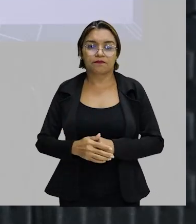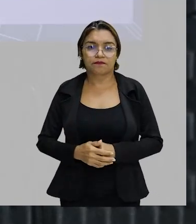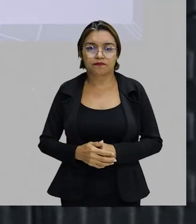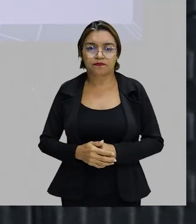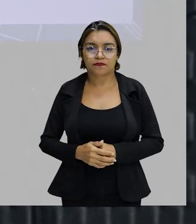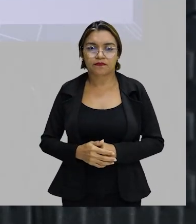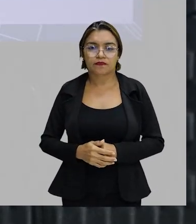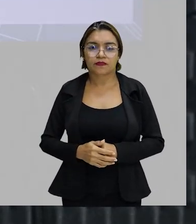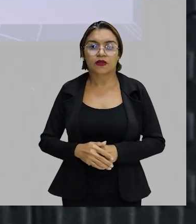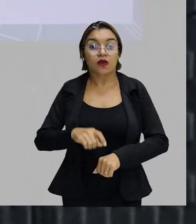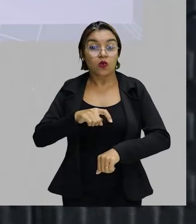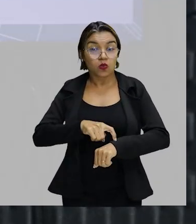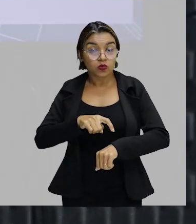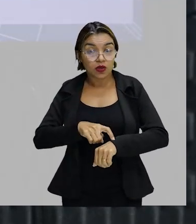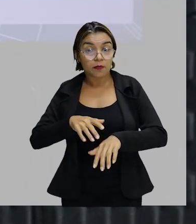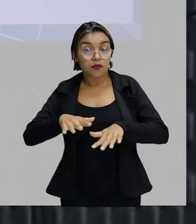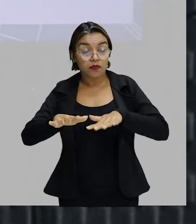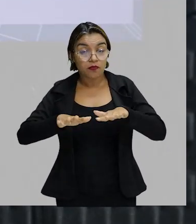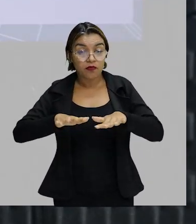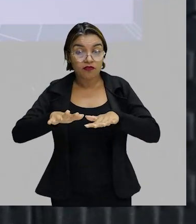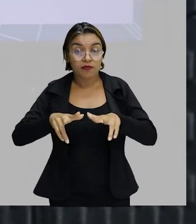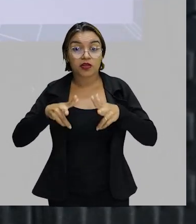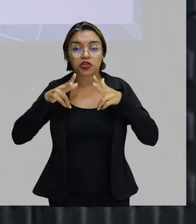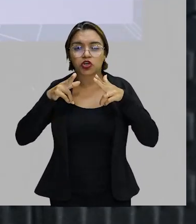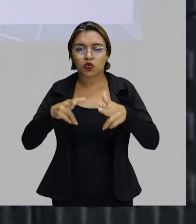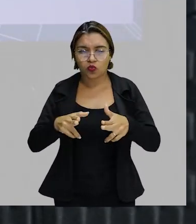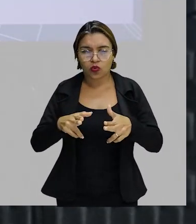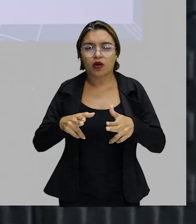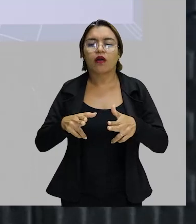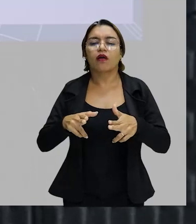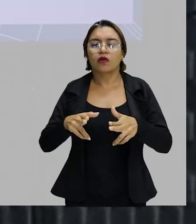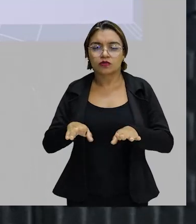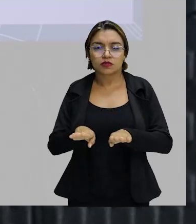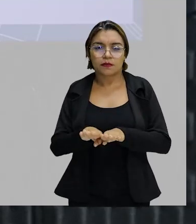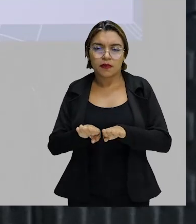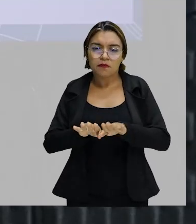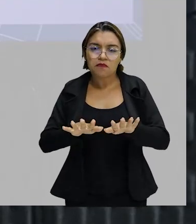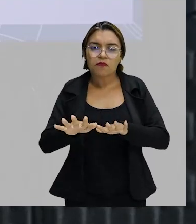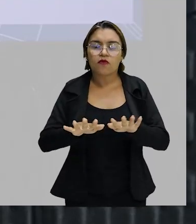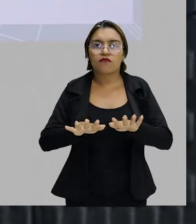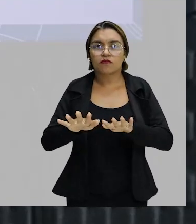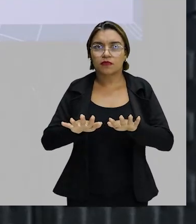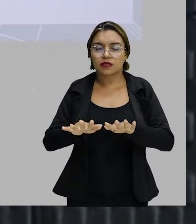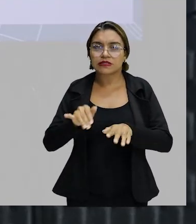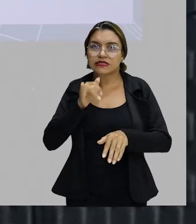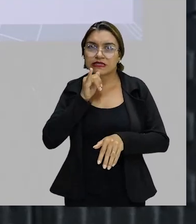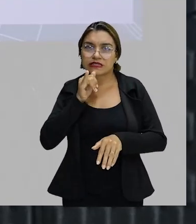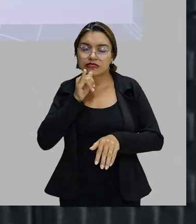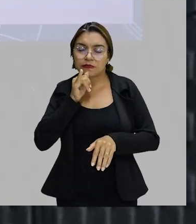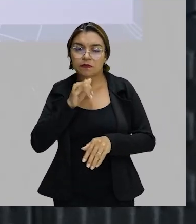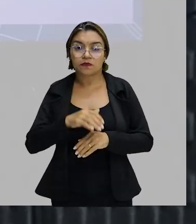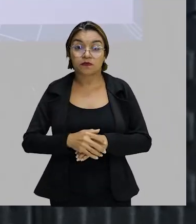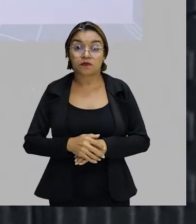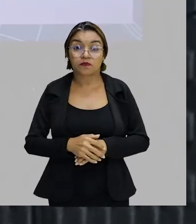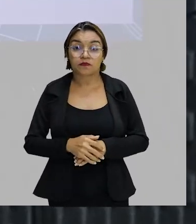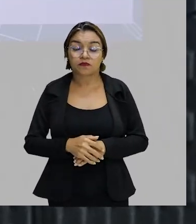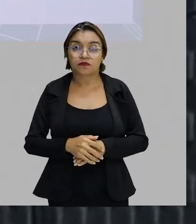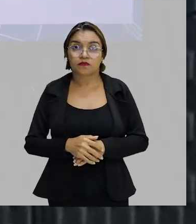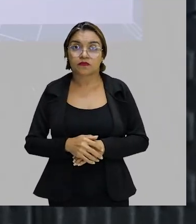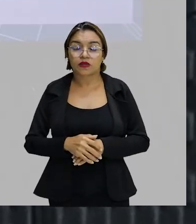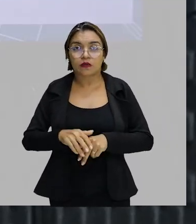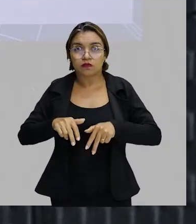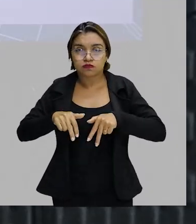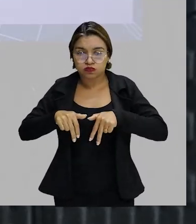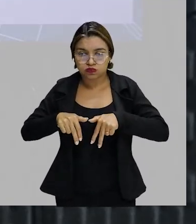movimentos durante o voo se os movimentos eles são bem coordenados se eles executam ali todos os movimentos que eles se